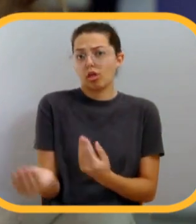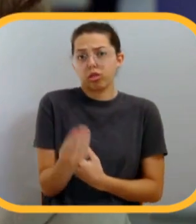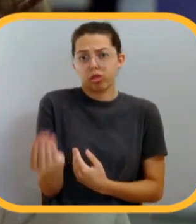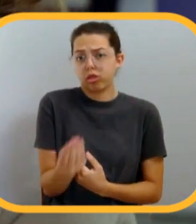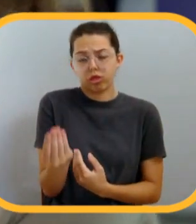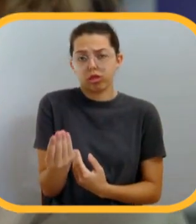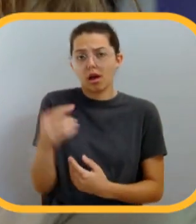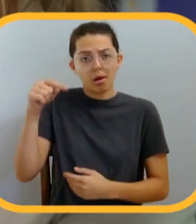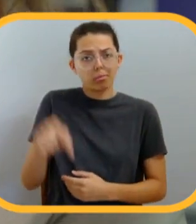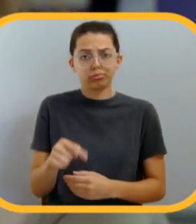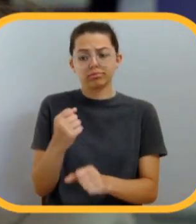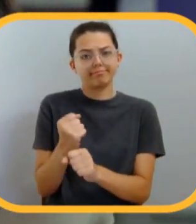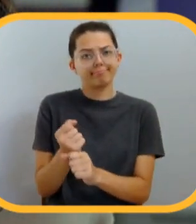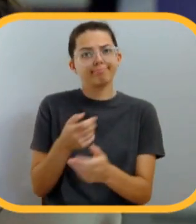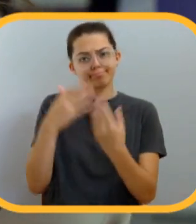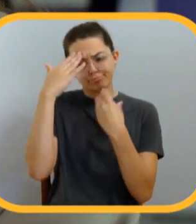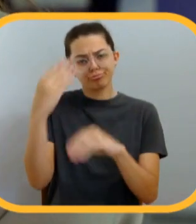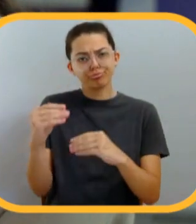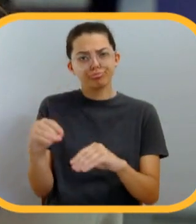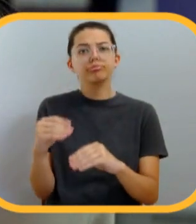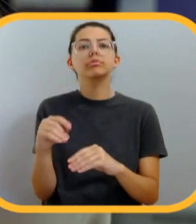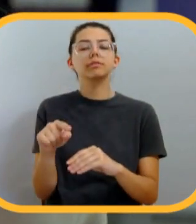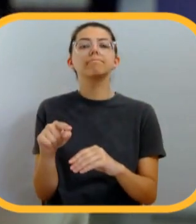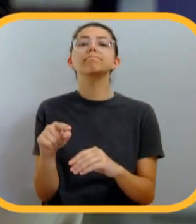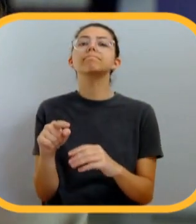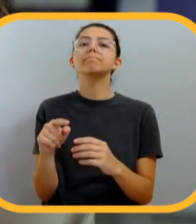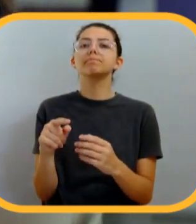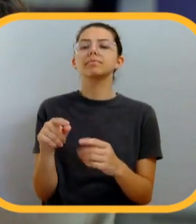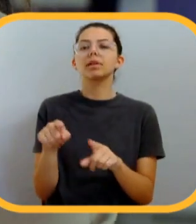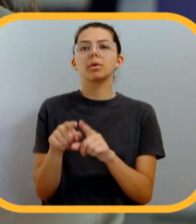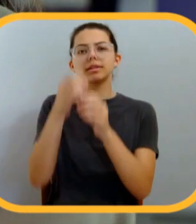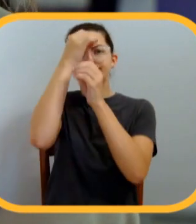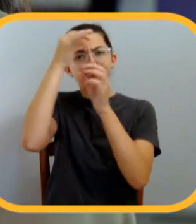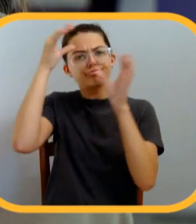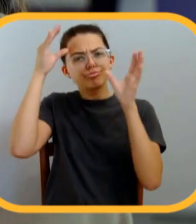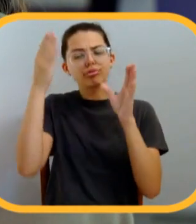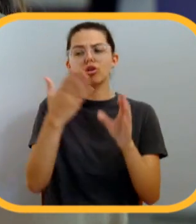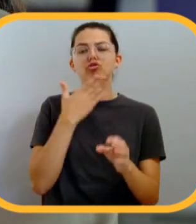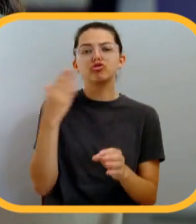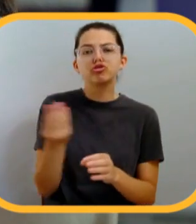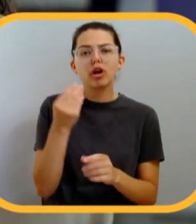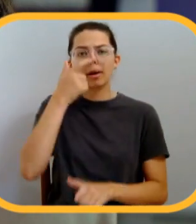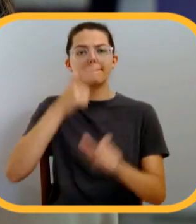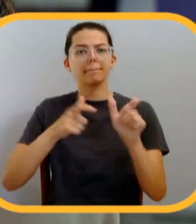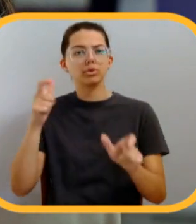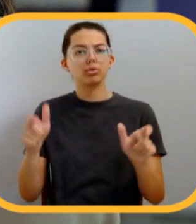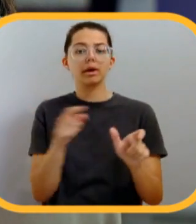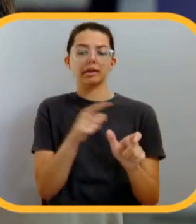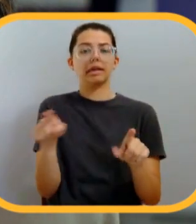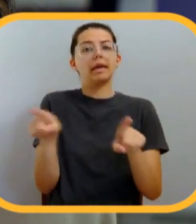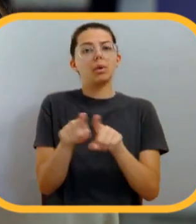né, desde a infância, essa construção dos jovens, dos